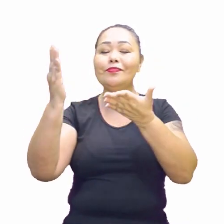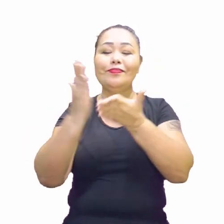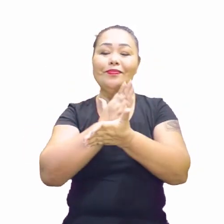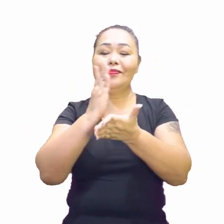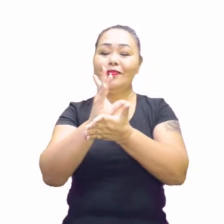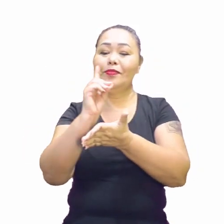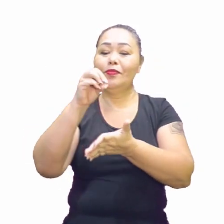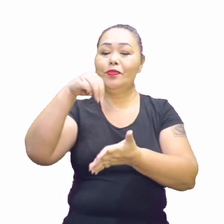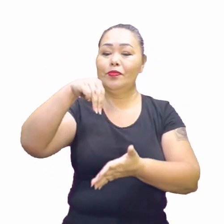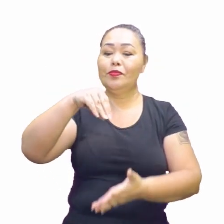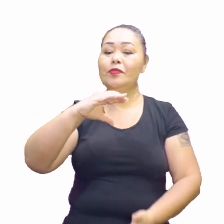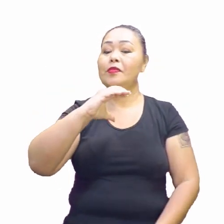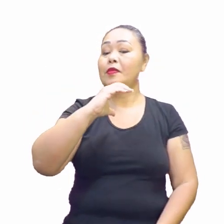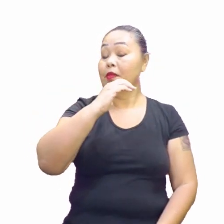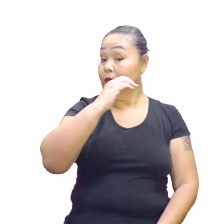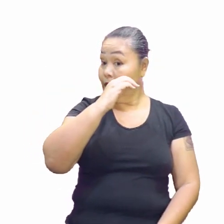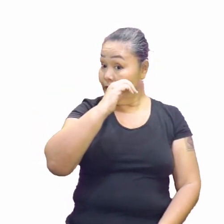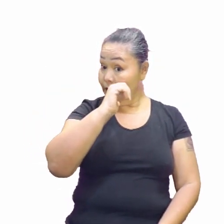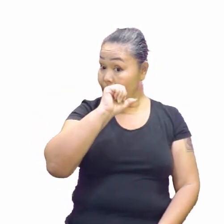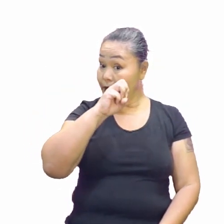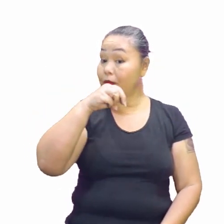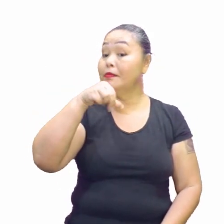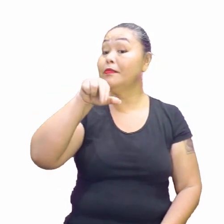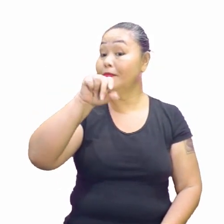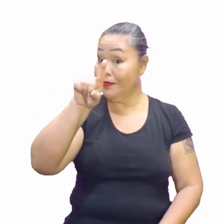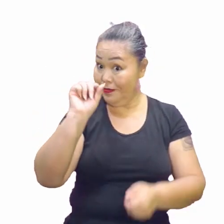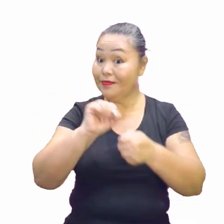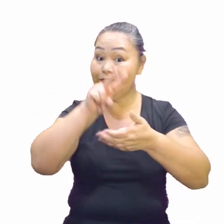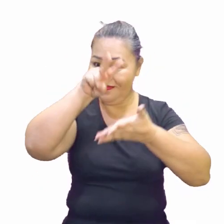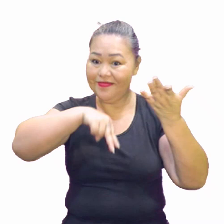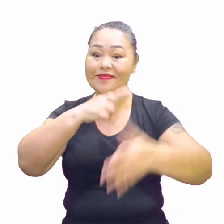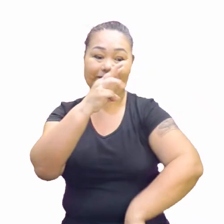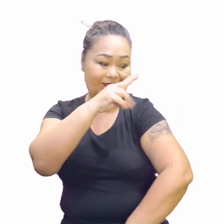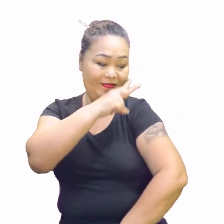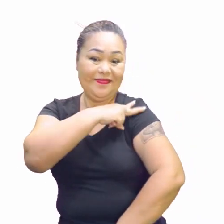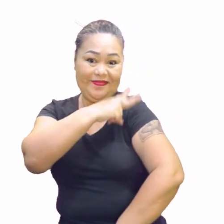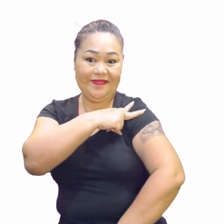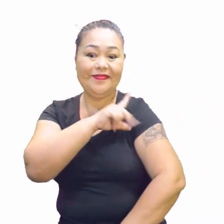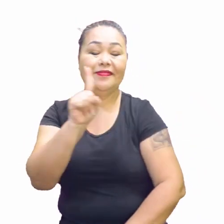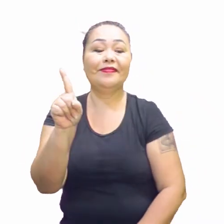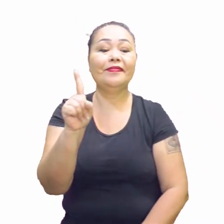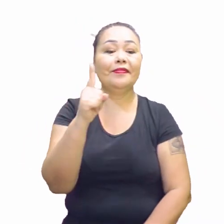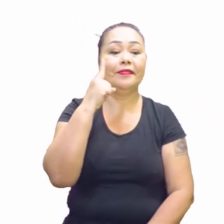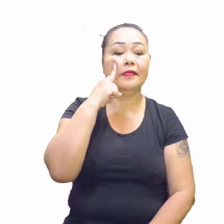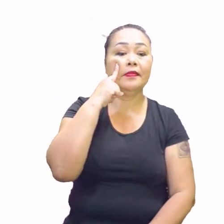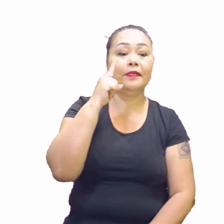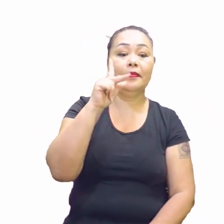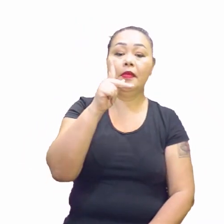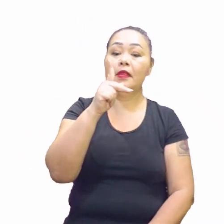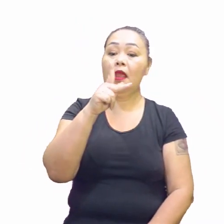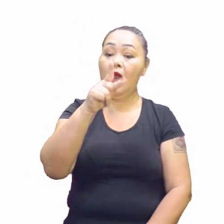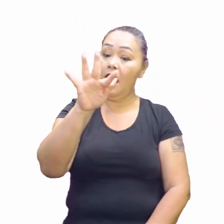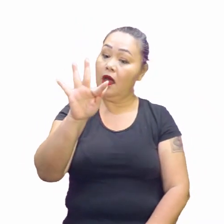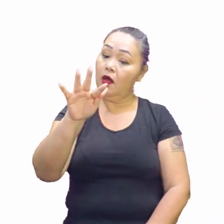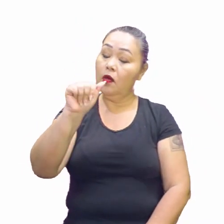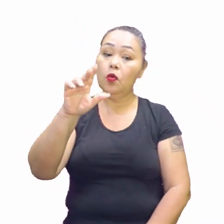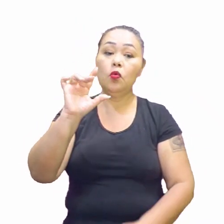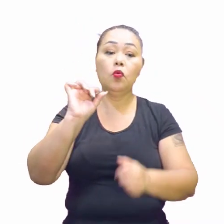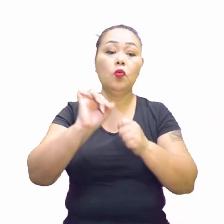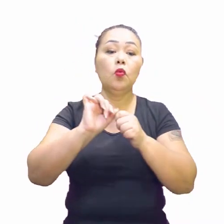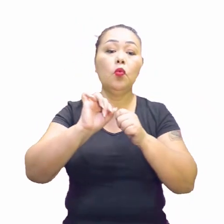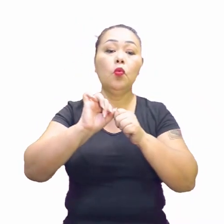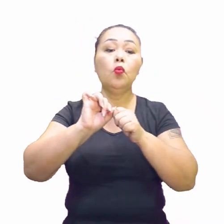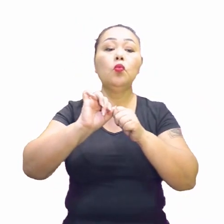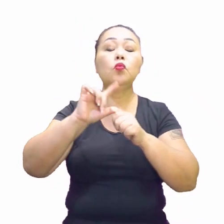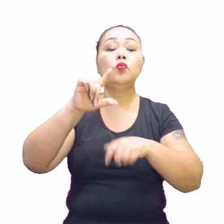Casmurro, leitura feita por vocês no segundão. Agora vem a banca FAP, né?